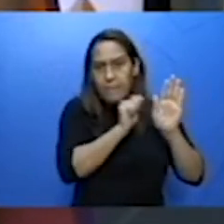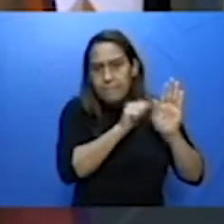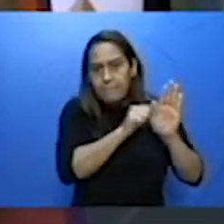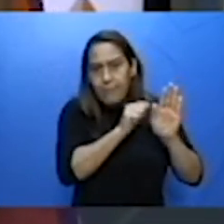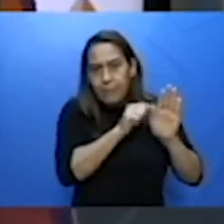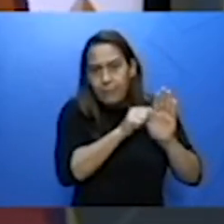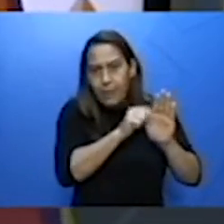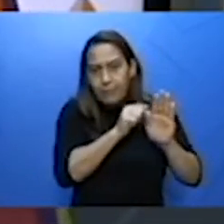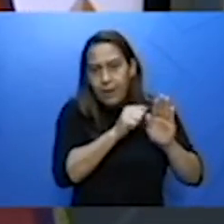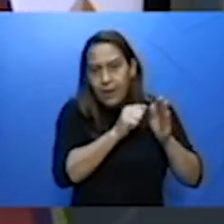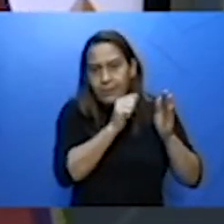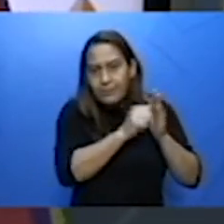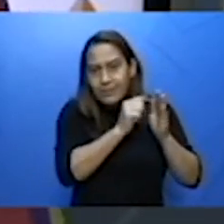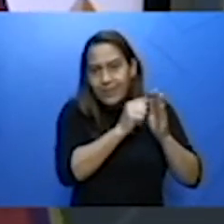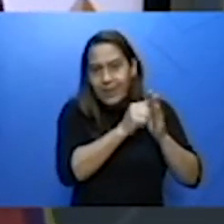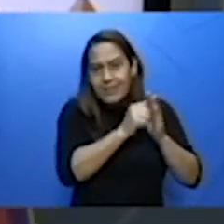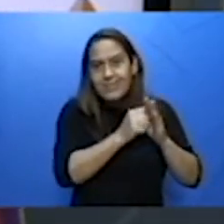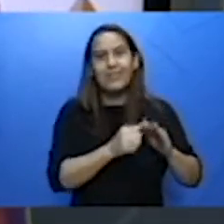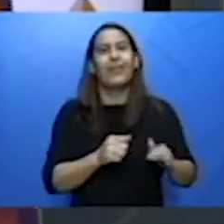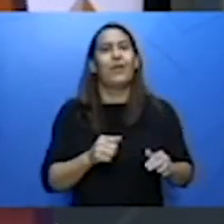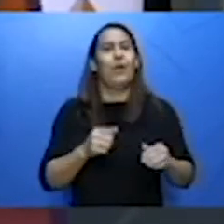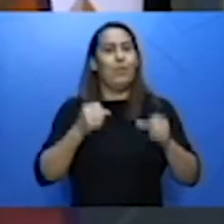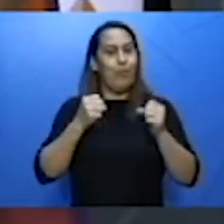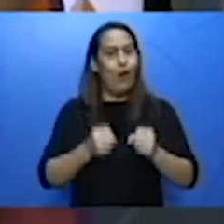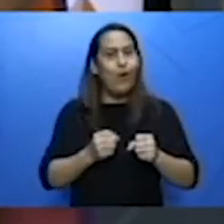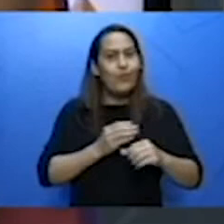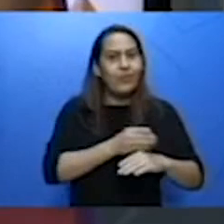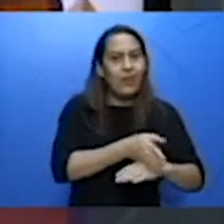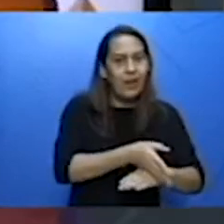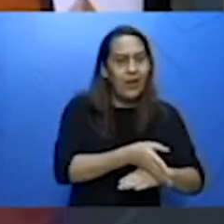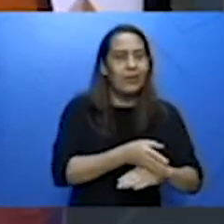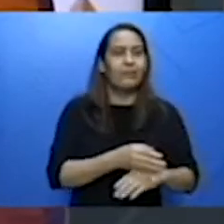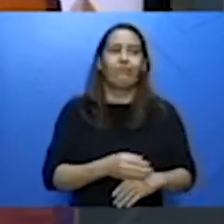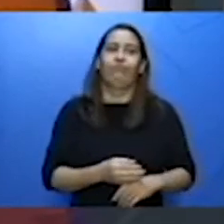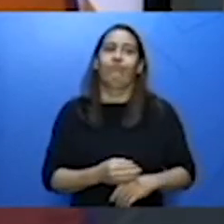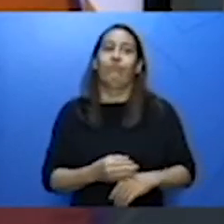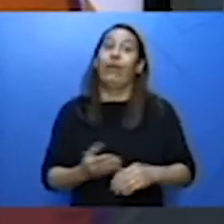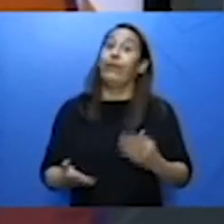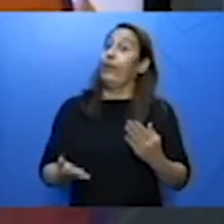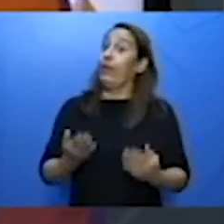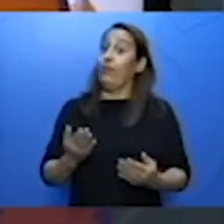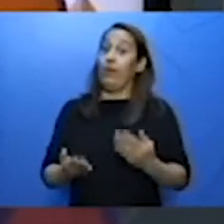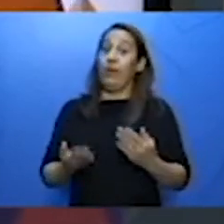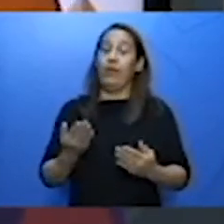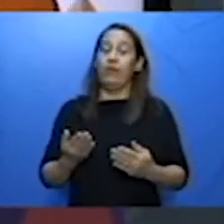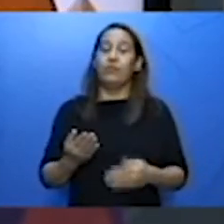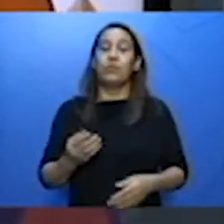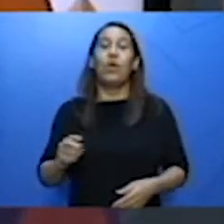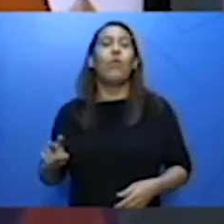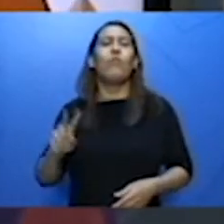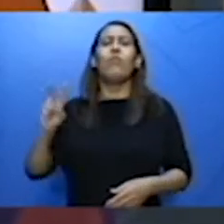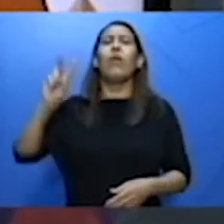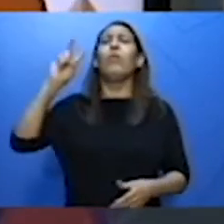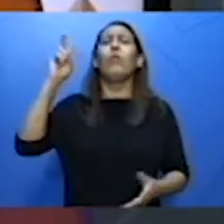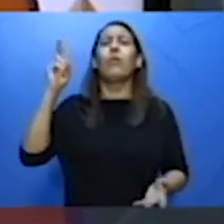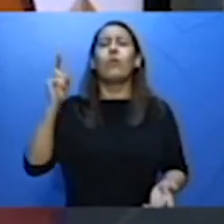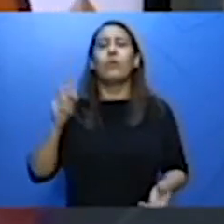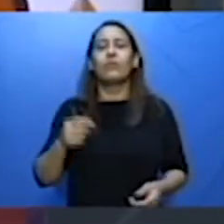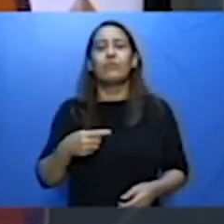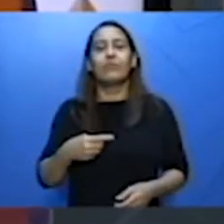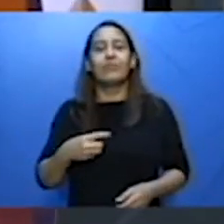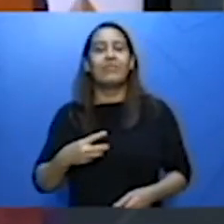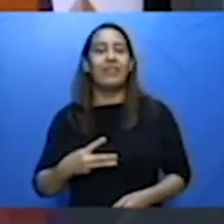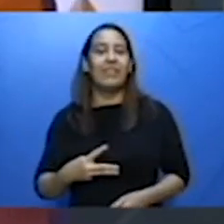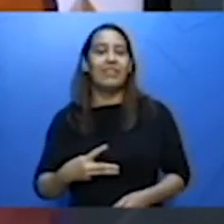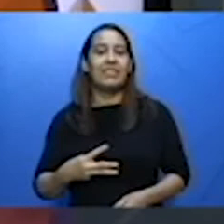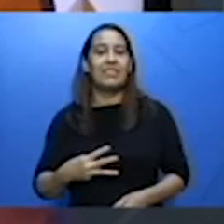perguntar para ela. Unidade, posso morar aí? Depende. Quanto você é? Ah, eu